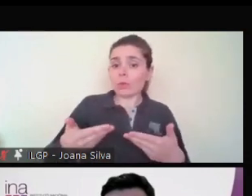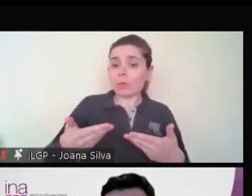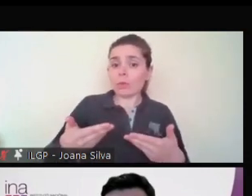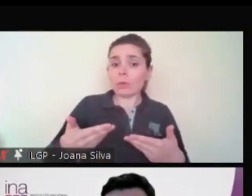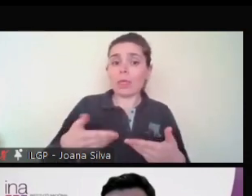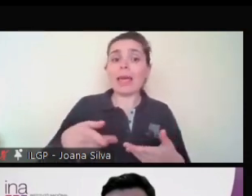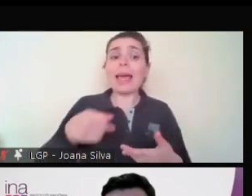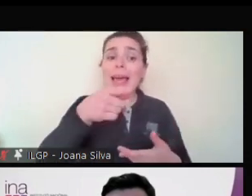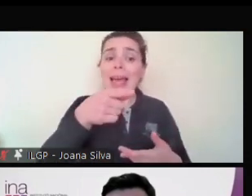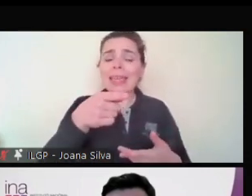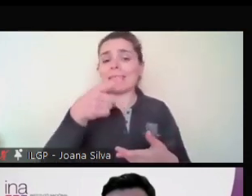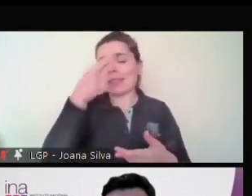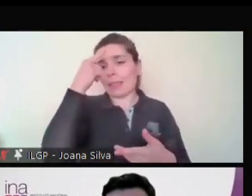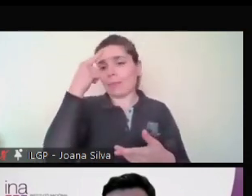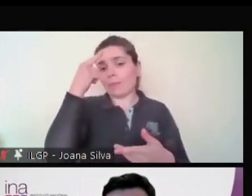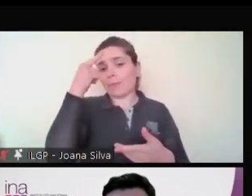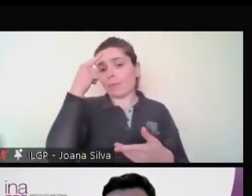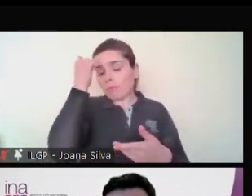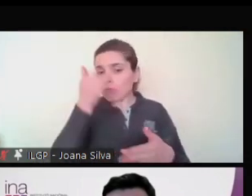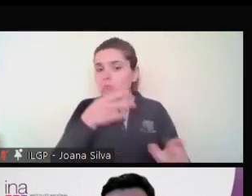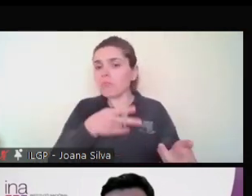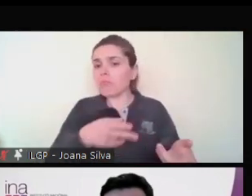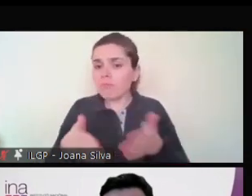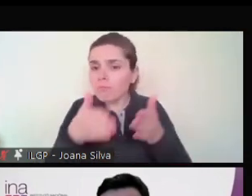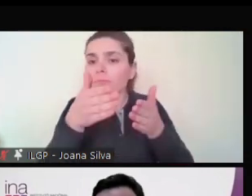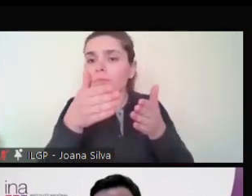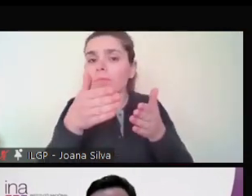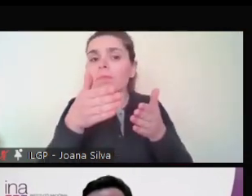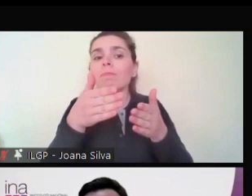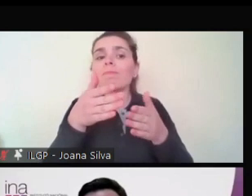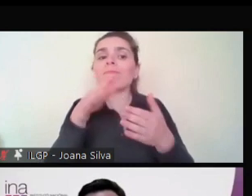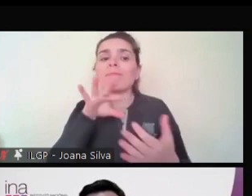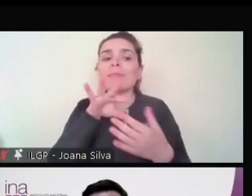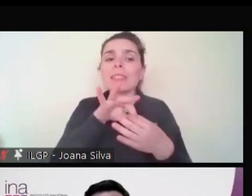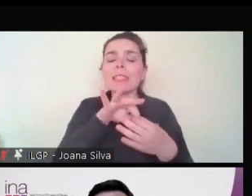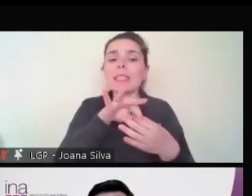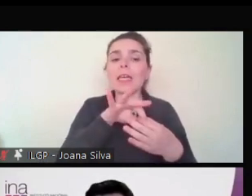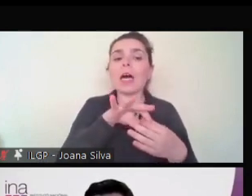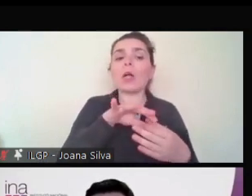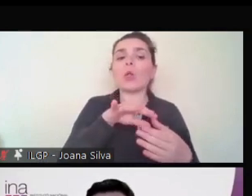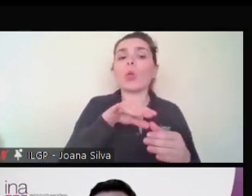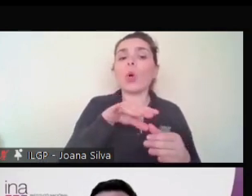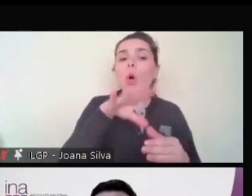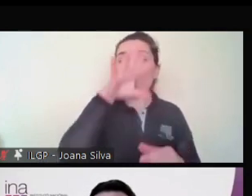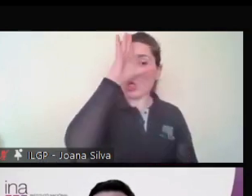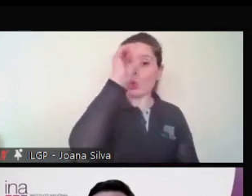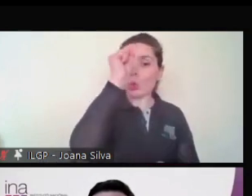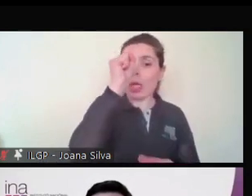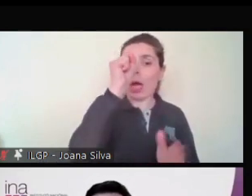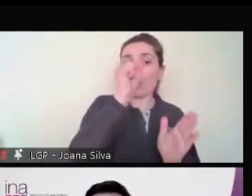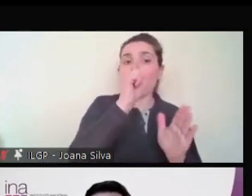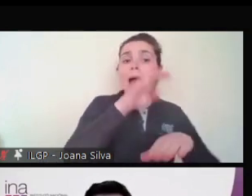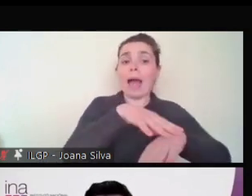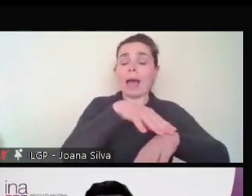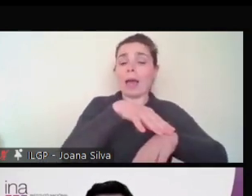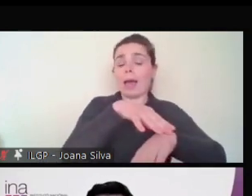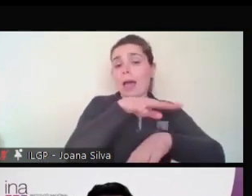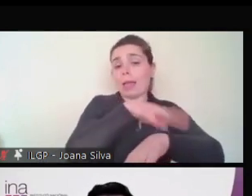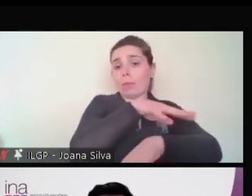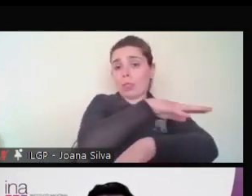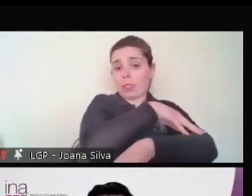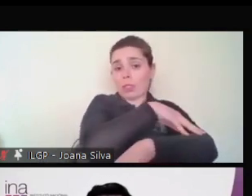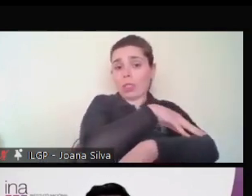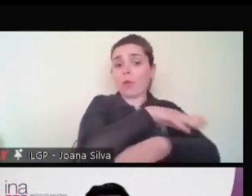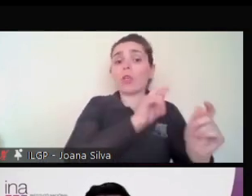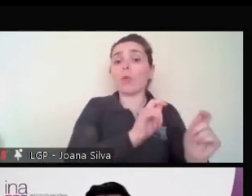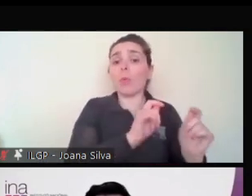desta estratégia está ancorada no Secretário de Estado da Digitalização e Modernização Administrativa, que, por sua vez, reporta diretamente ao